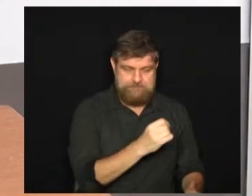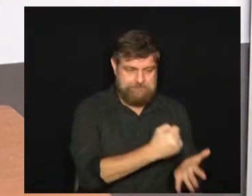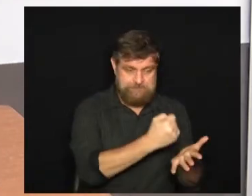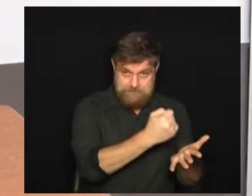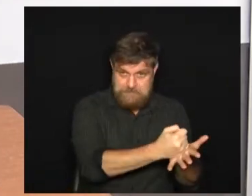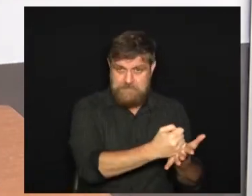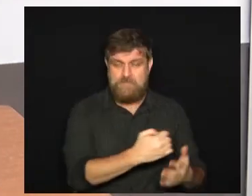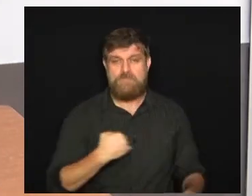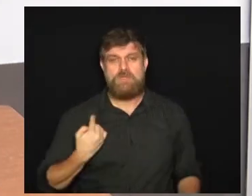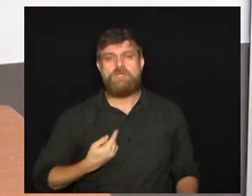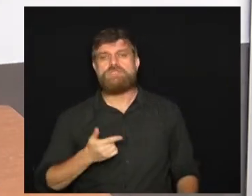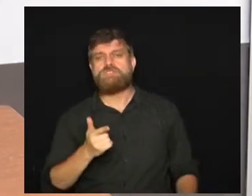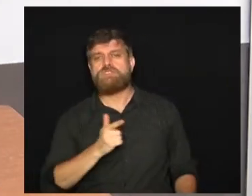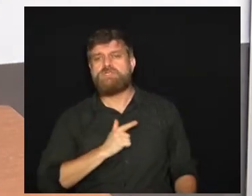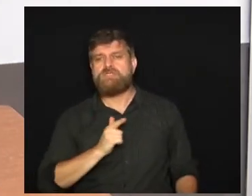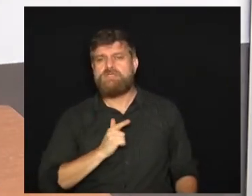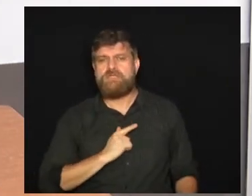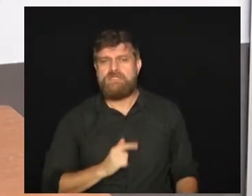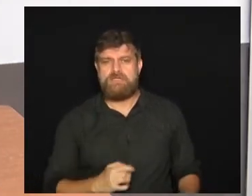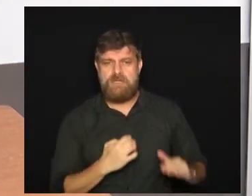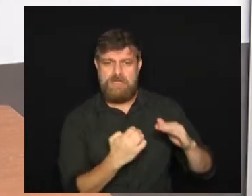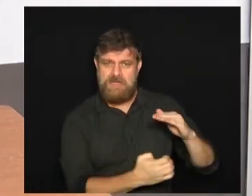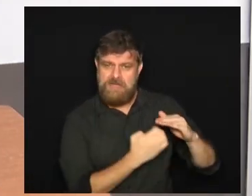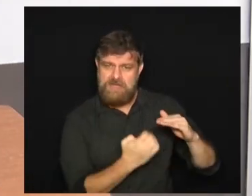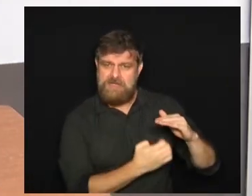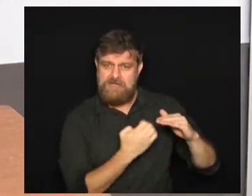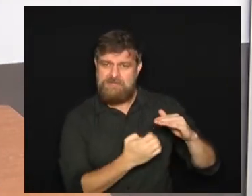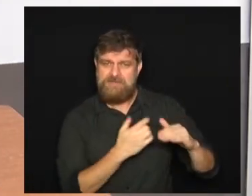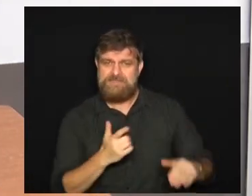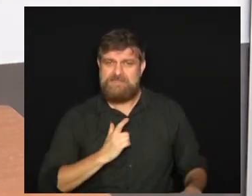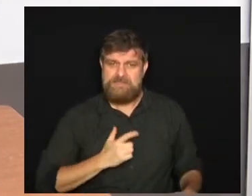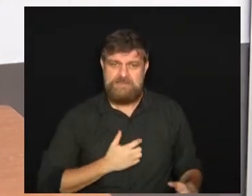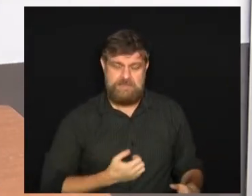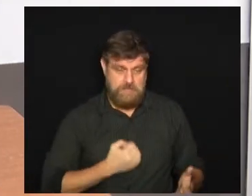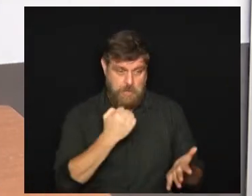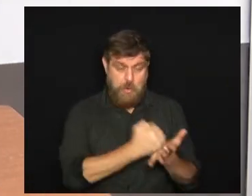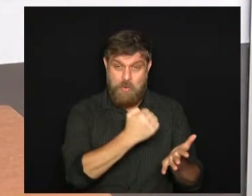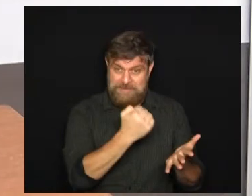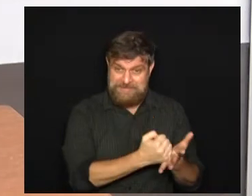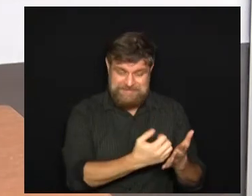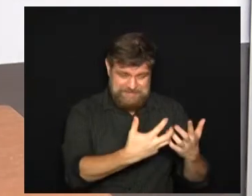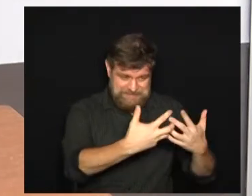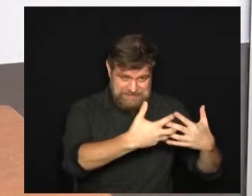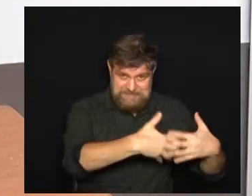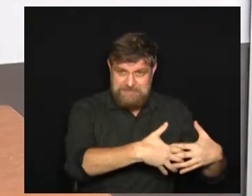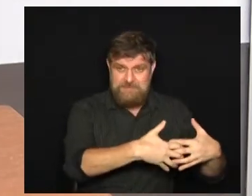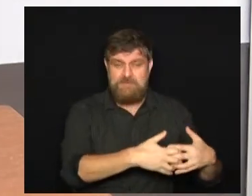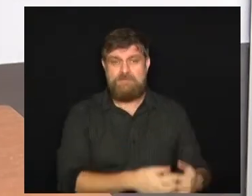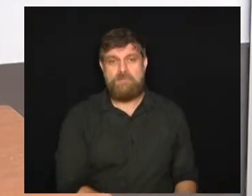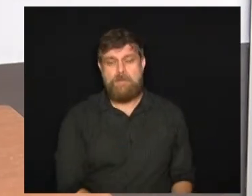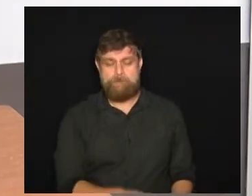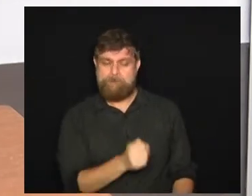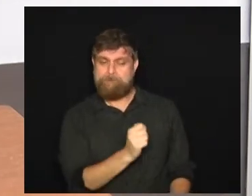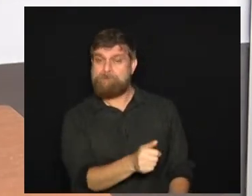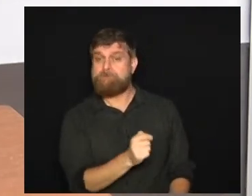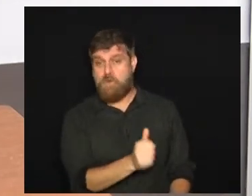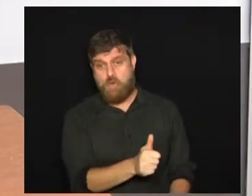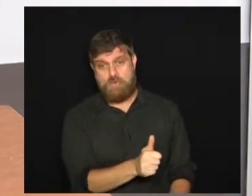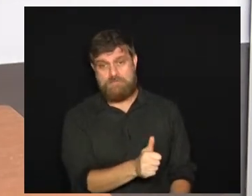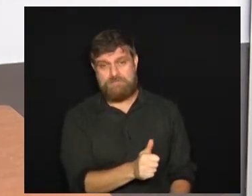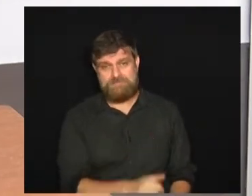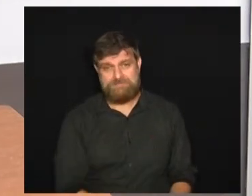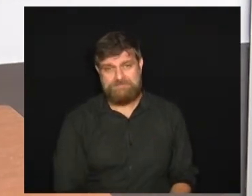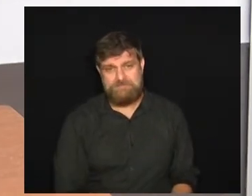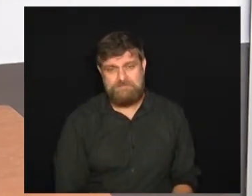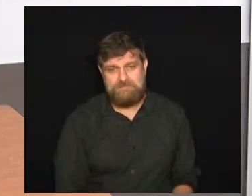Nós temos uma adesão, uma efetivação de contratação bastante baixa.